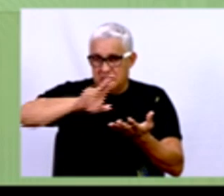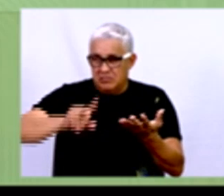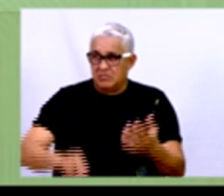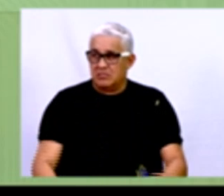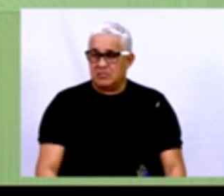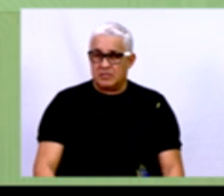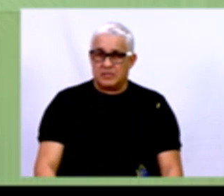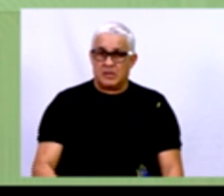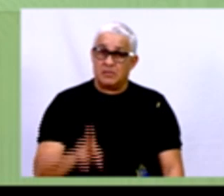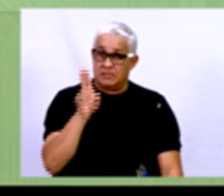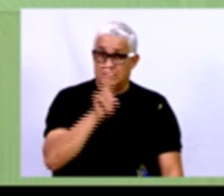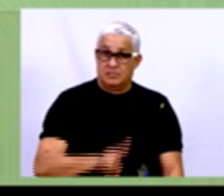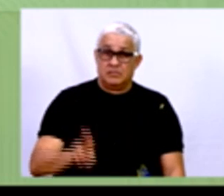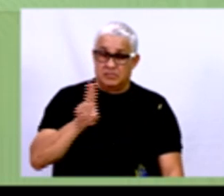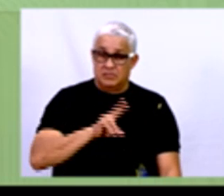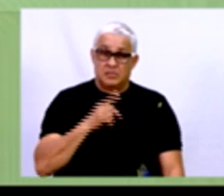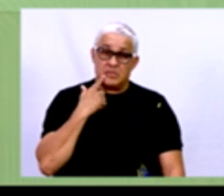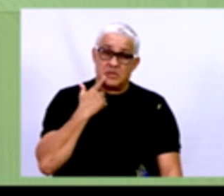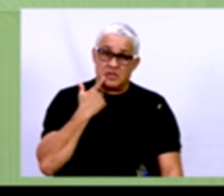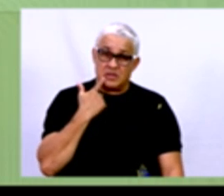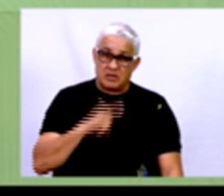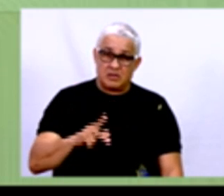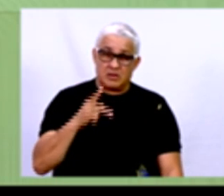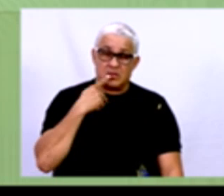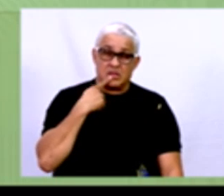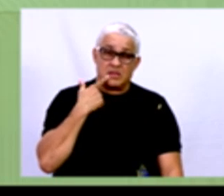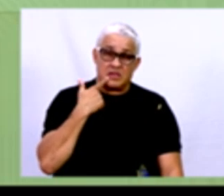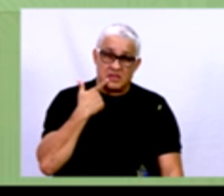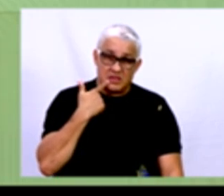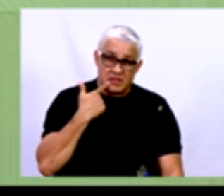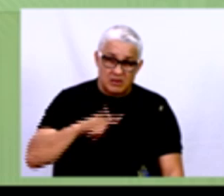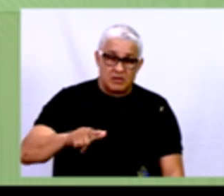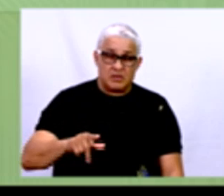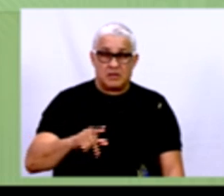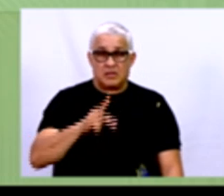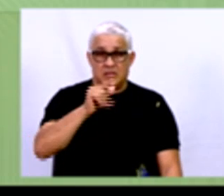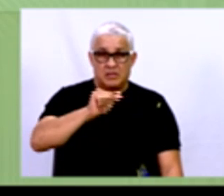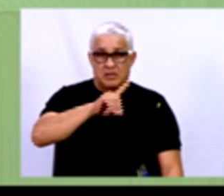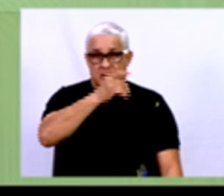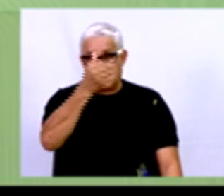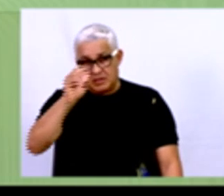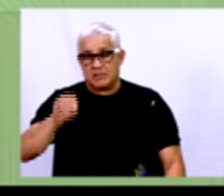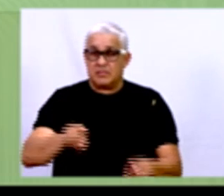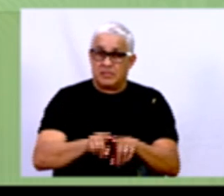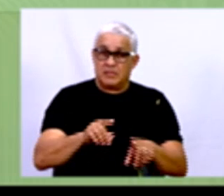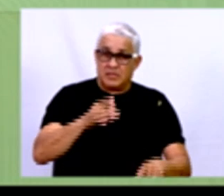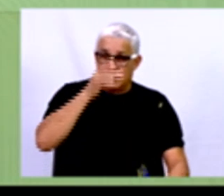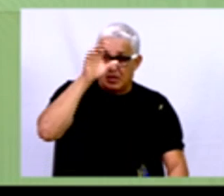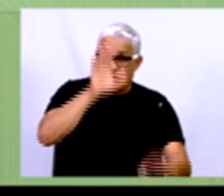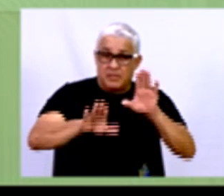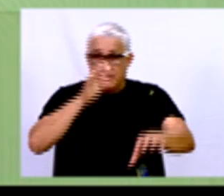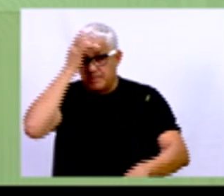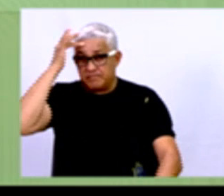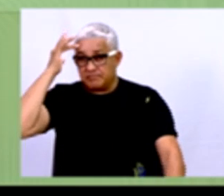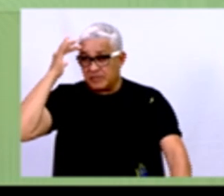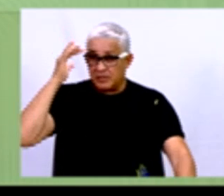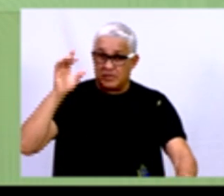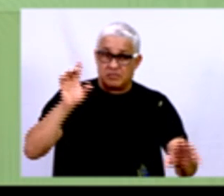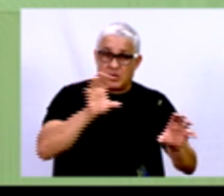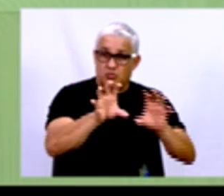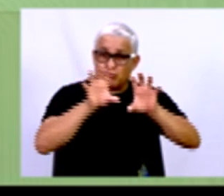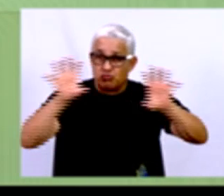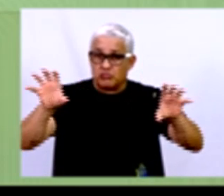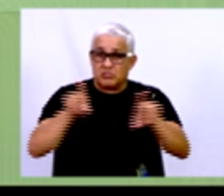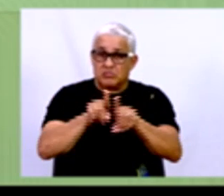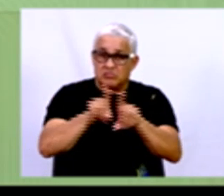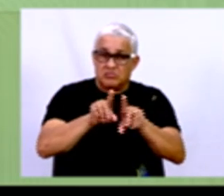Essa utilização da língua padrão ou da língua coloquial vai depender dos interlocutores, vai depender da intenção